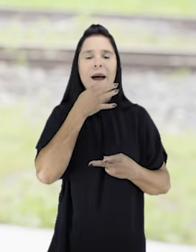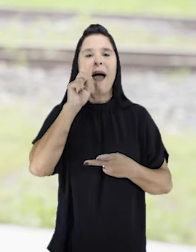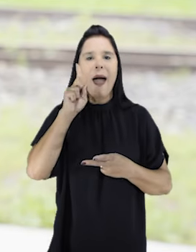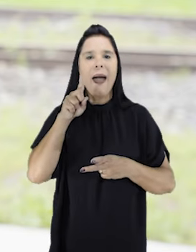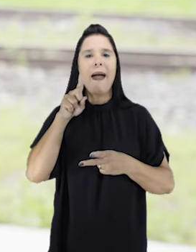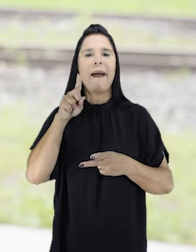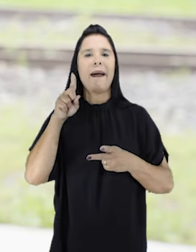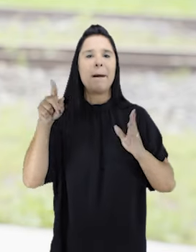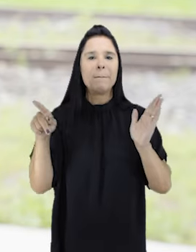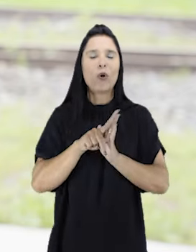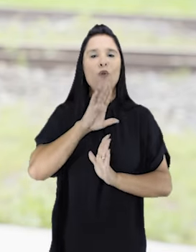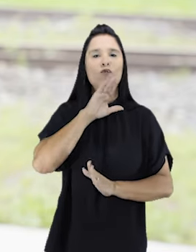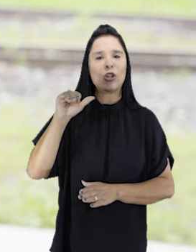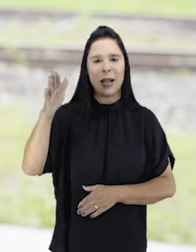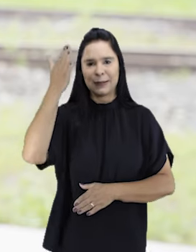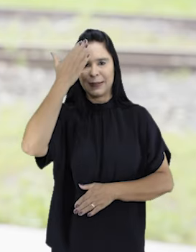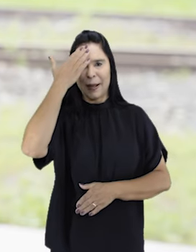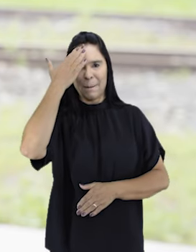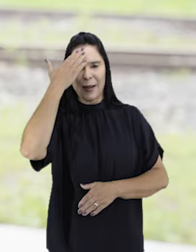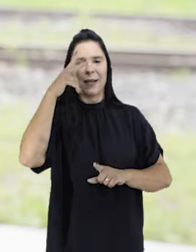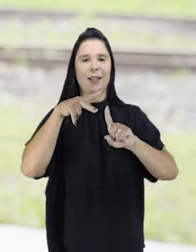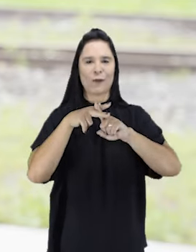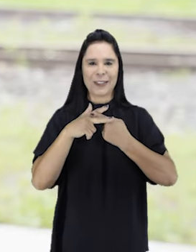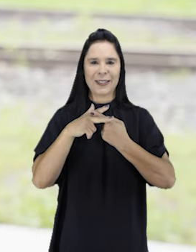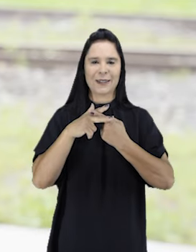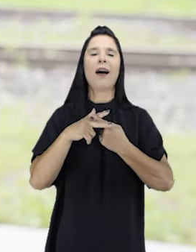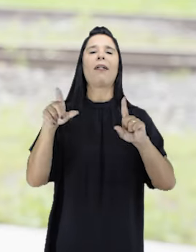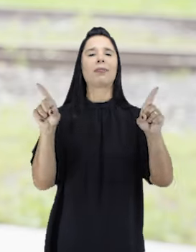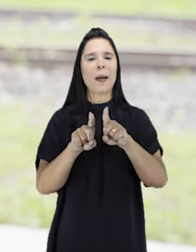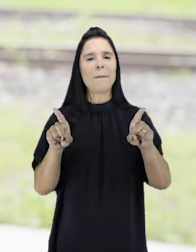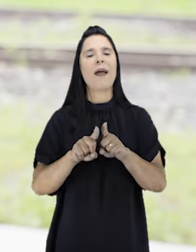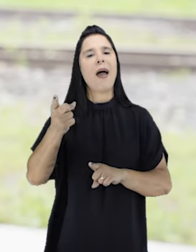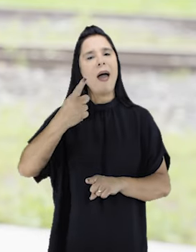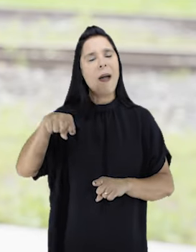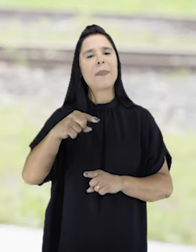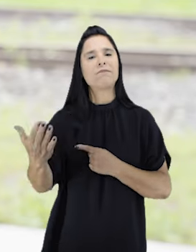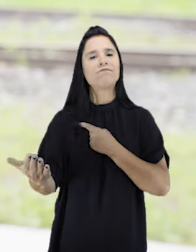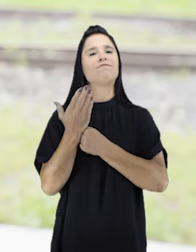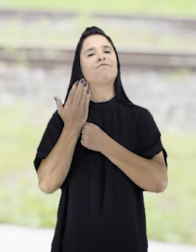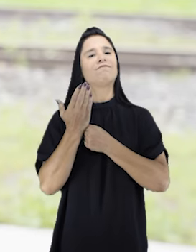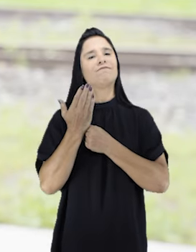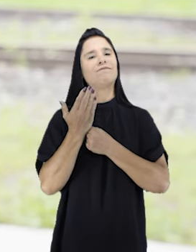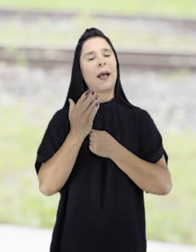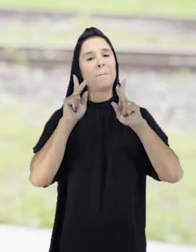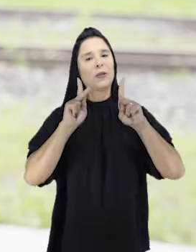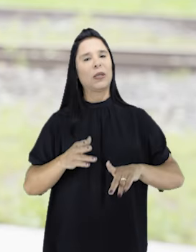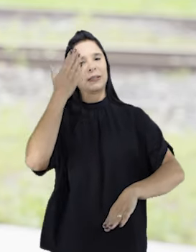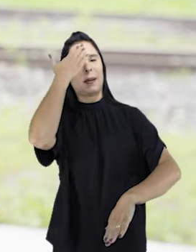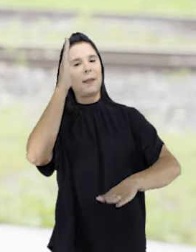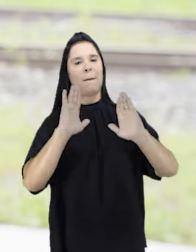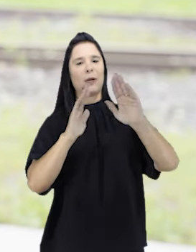apitos, que na verdade era para o funcionário, né, da oficina, servia também como parâmetros para